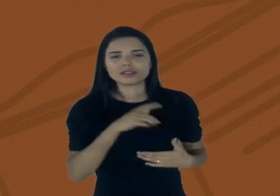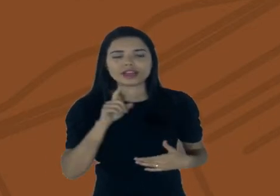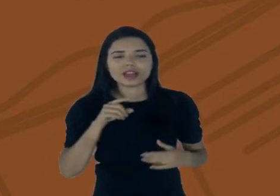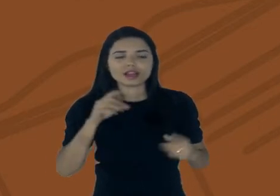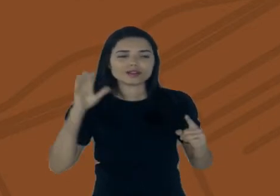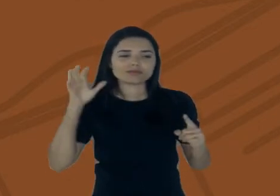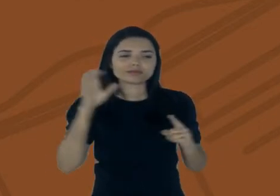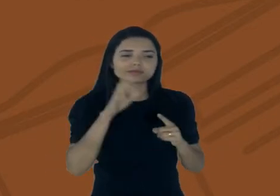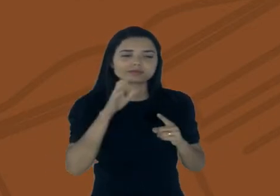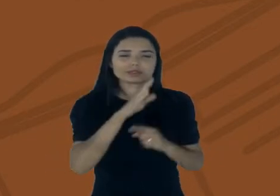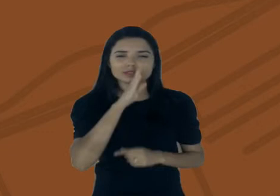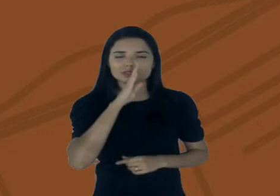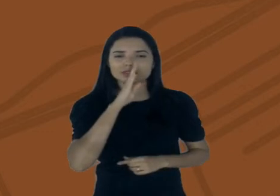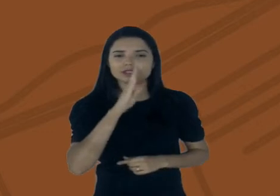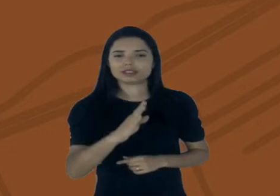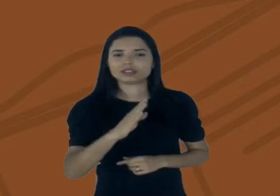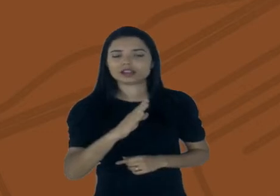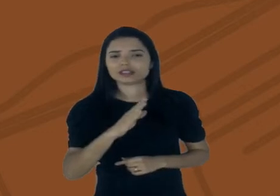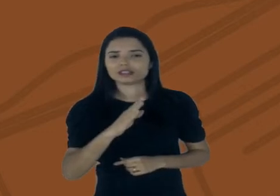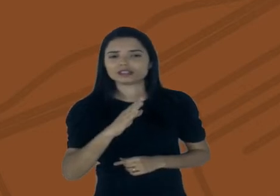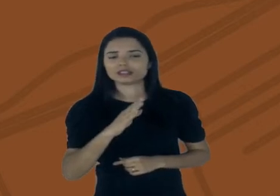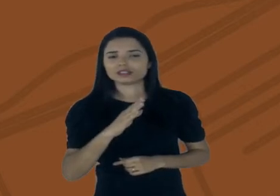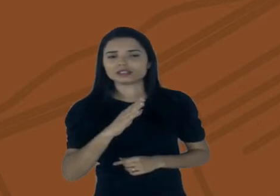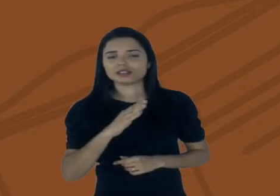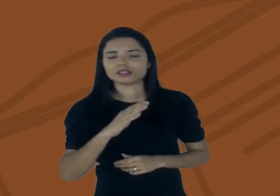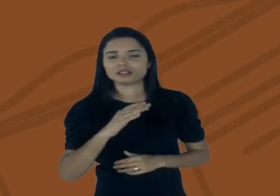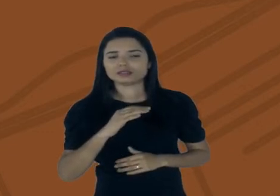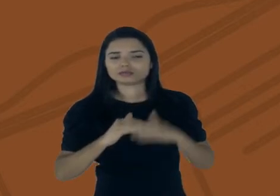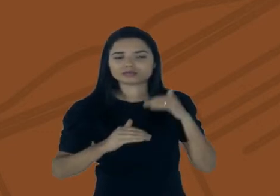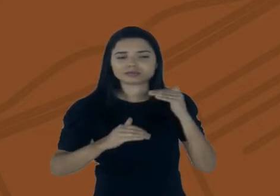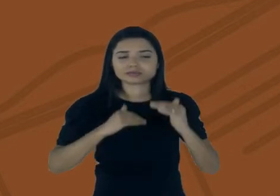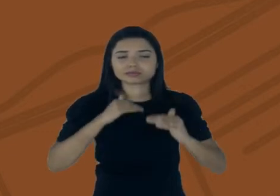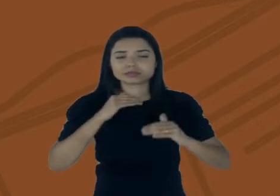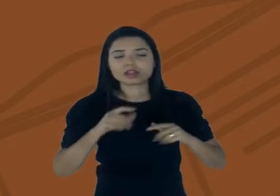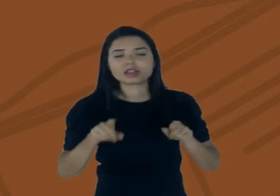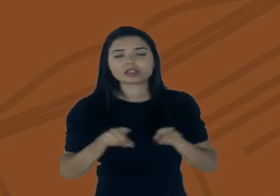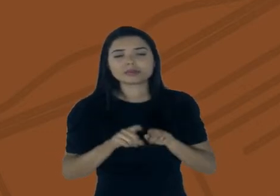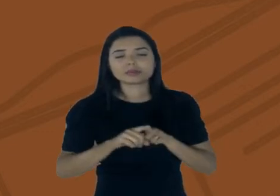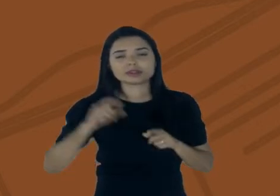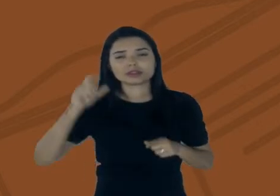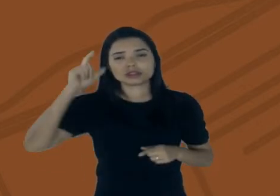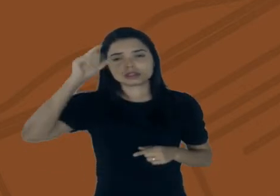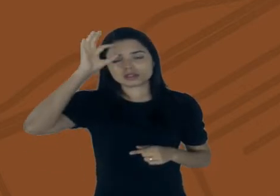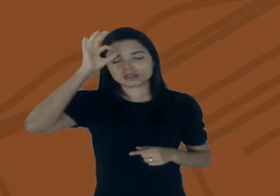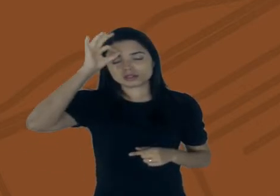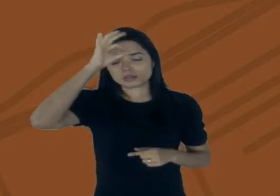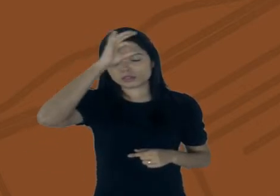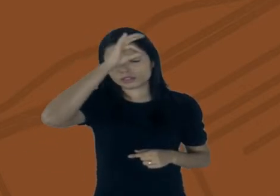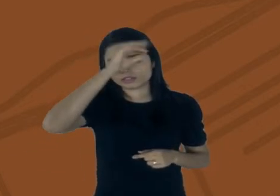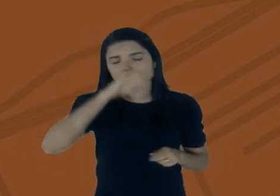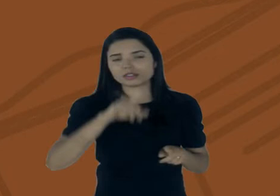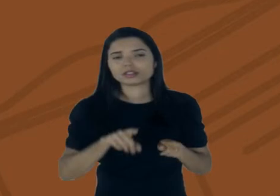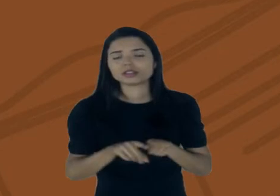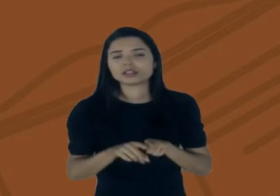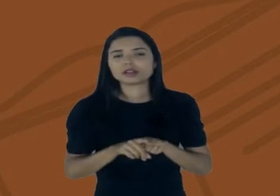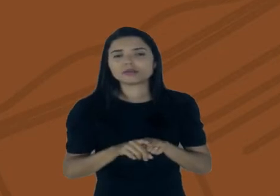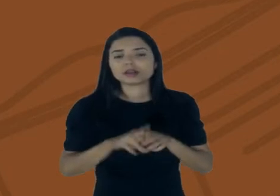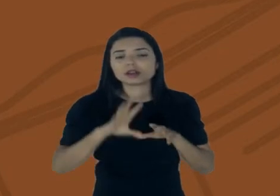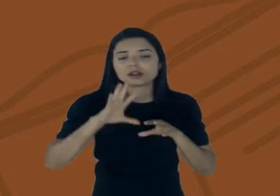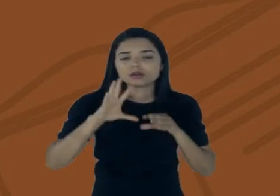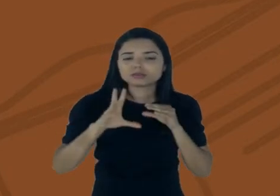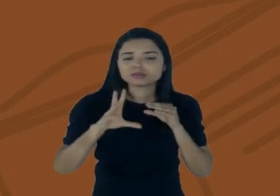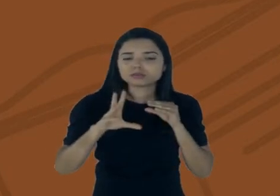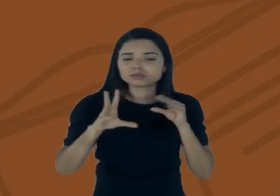atividade física no aumento da velocidade do processamento cognitivo. Em resumo, o exercício baixa a pressão